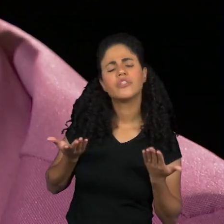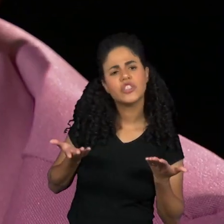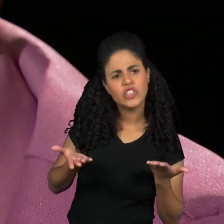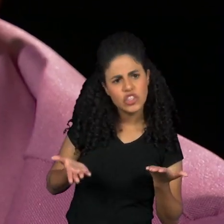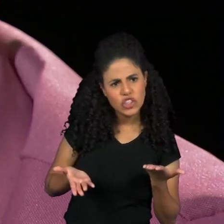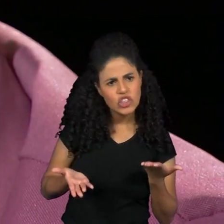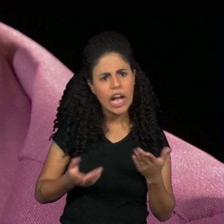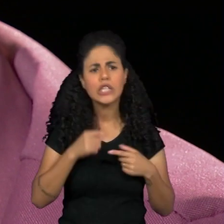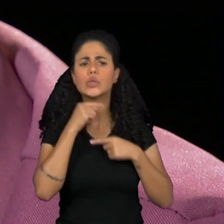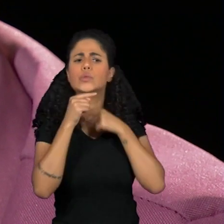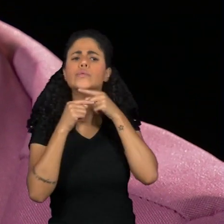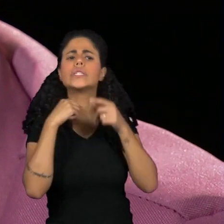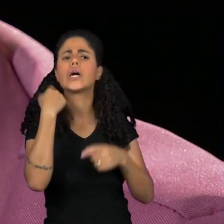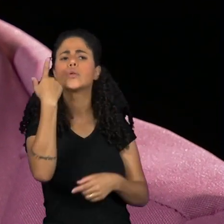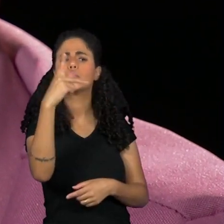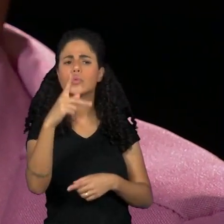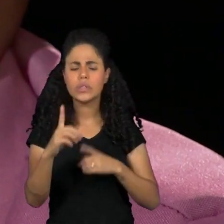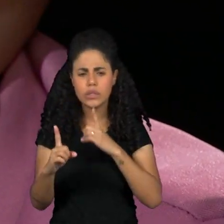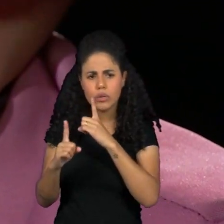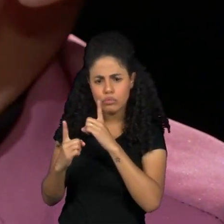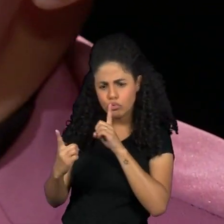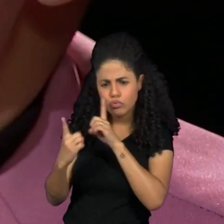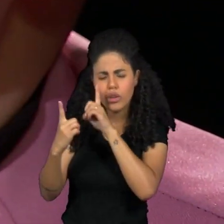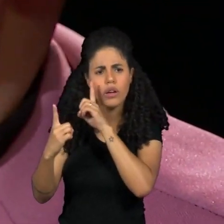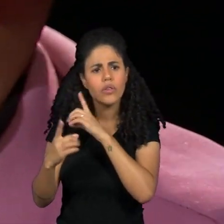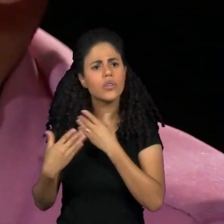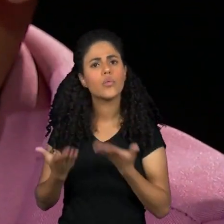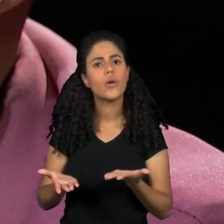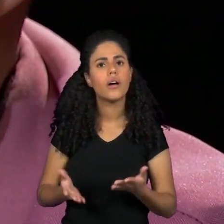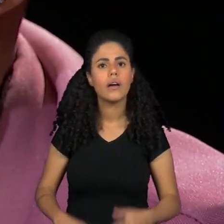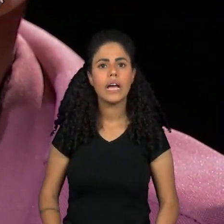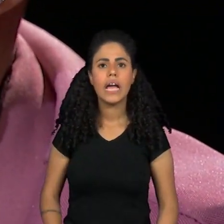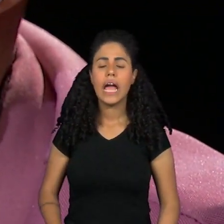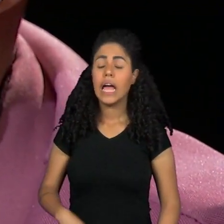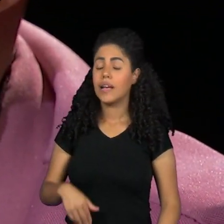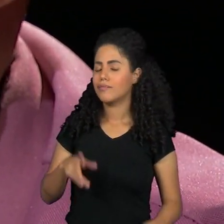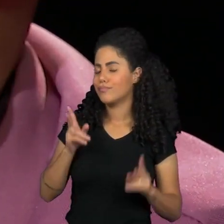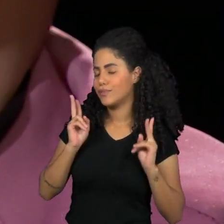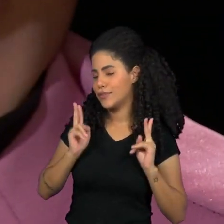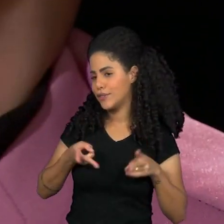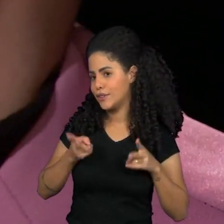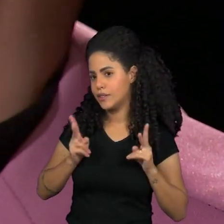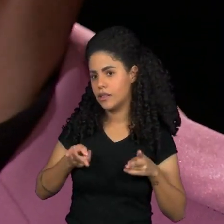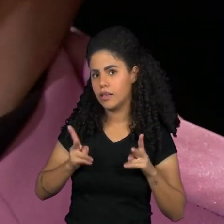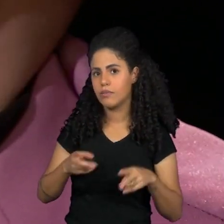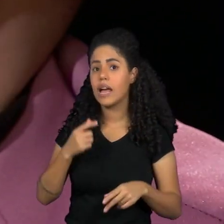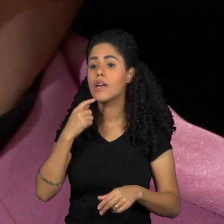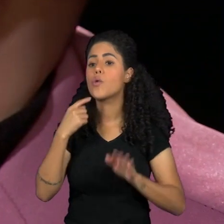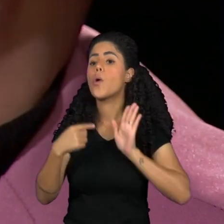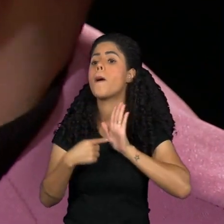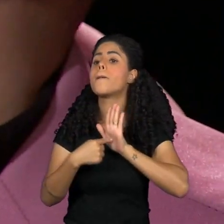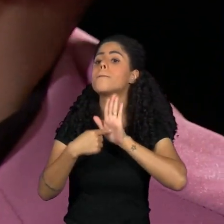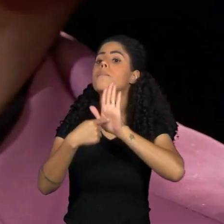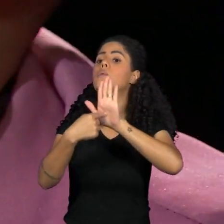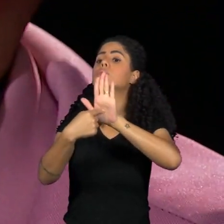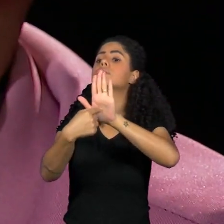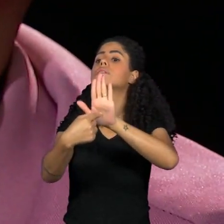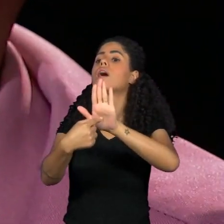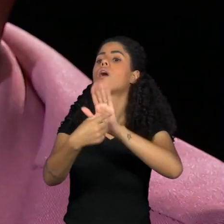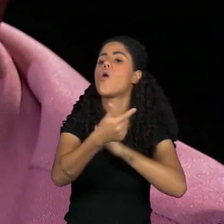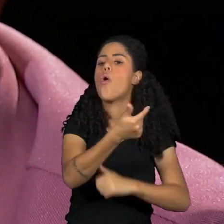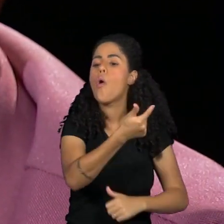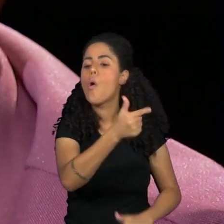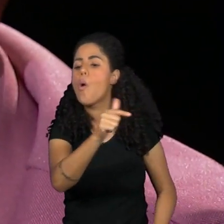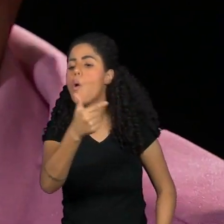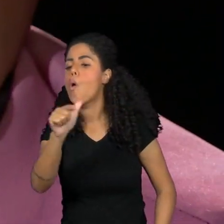Nossa, é o que mais fazem, né? Quando? Quando eu comecei, duvidavam sempre. Aí eu comecei a mostrar que existem outras formas de